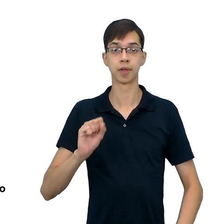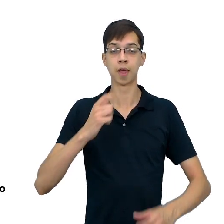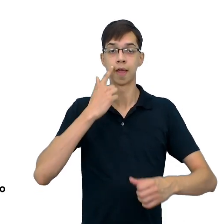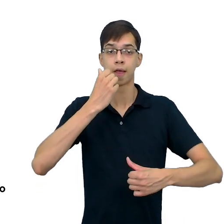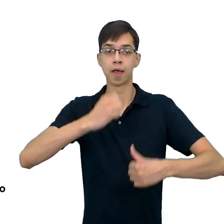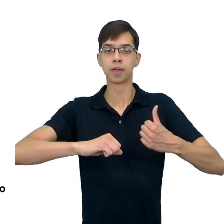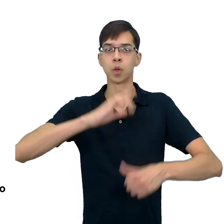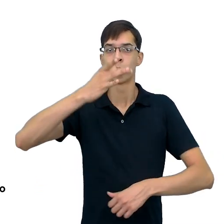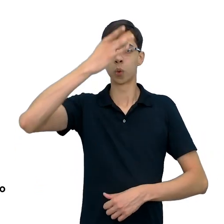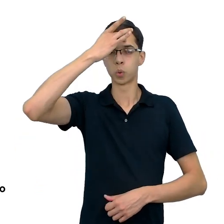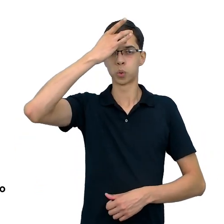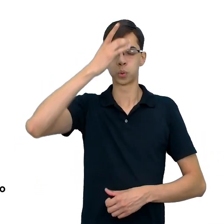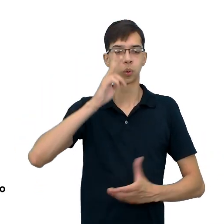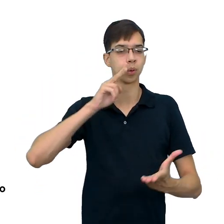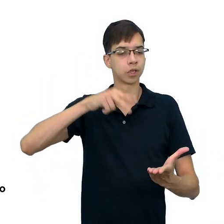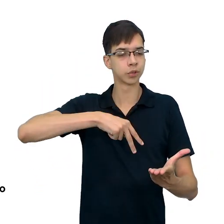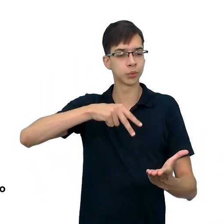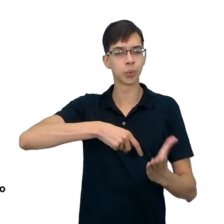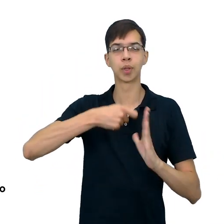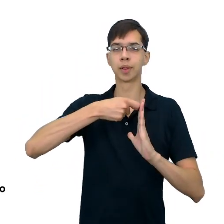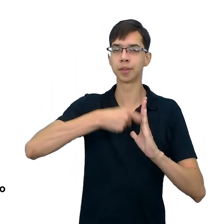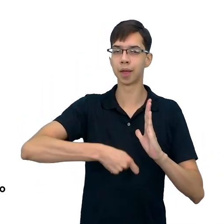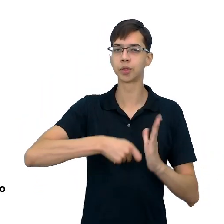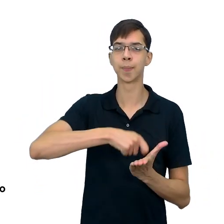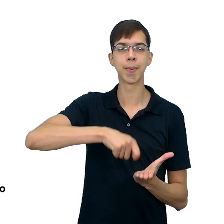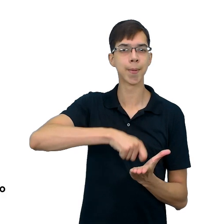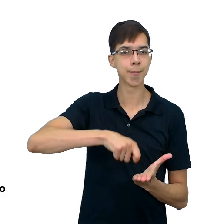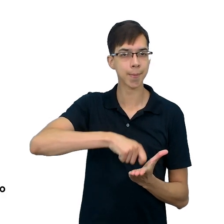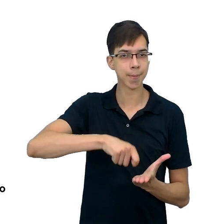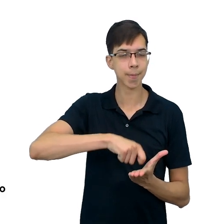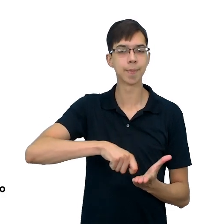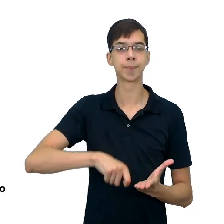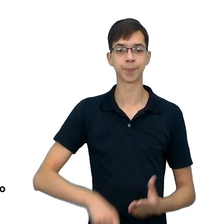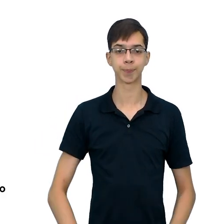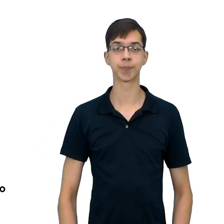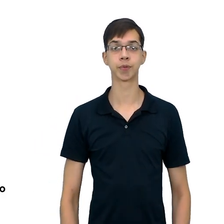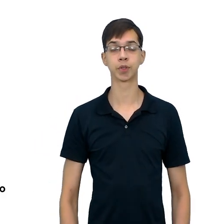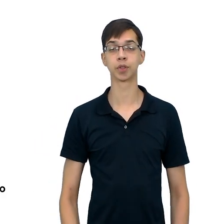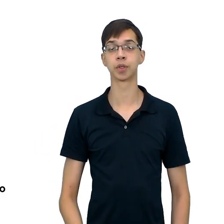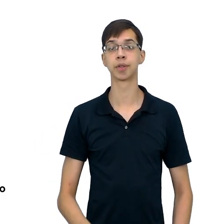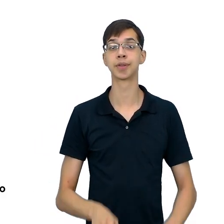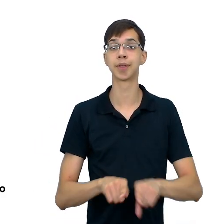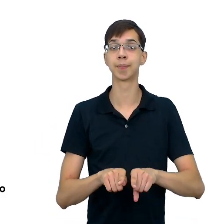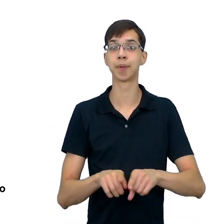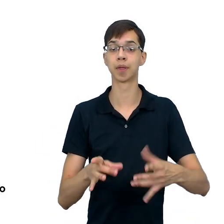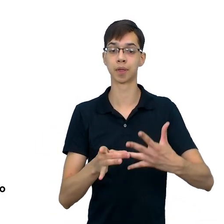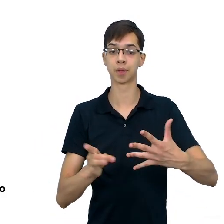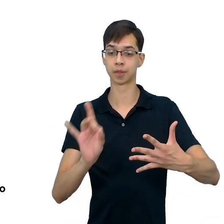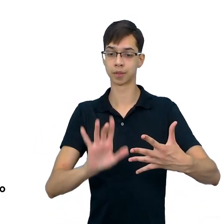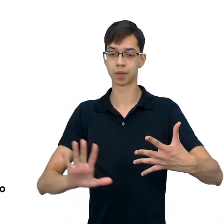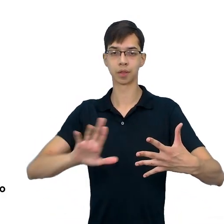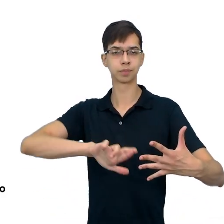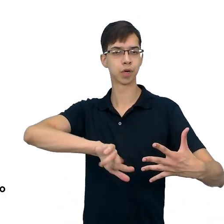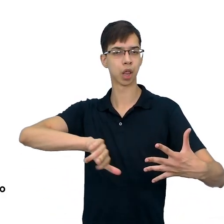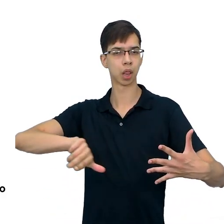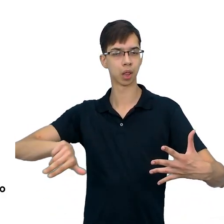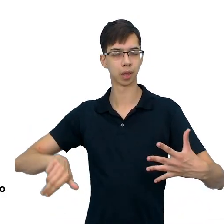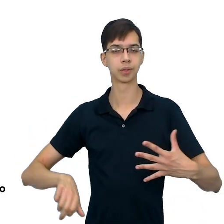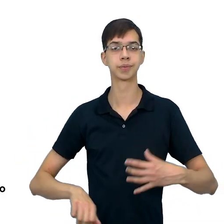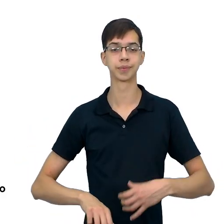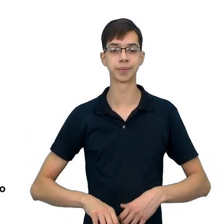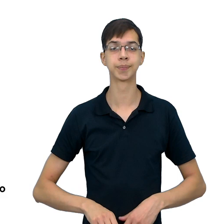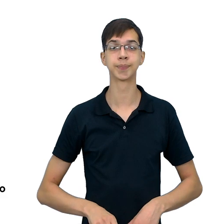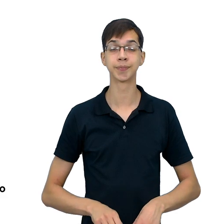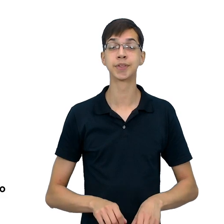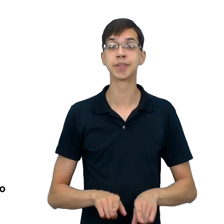os processos de leitura e de produção de texto, sejam eles orais, escritos, multissemióticos, e também das materialidades dos textos